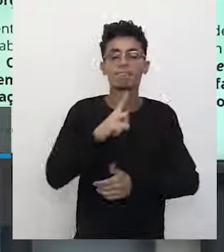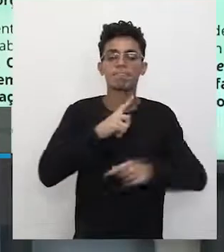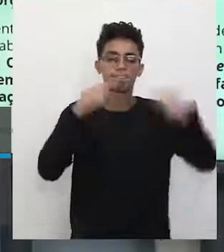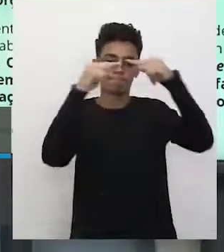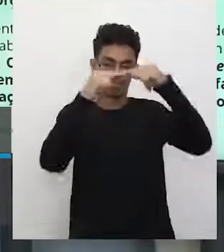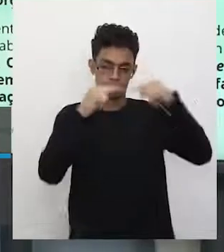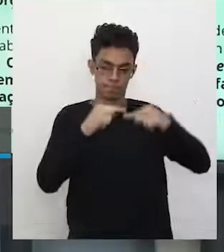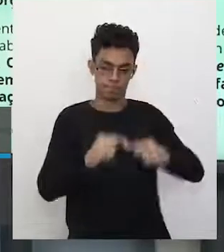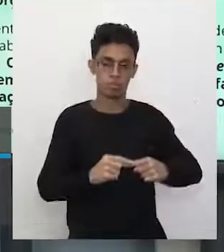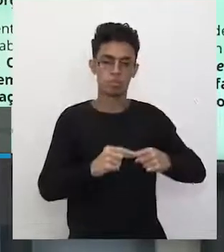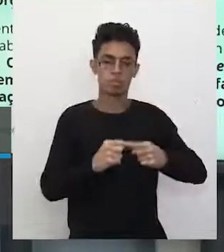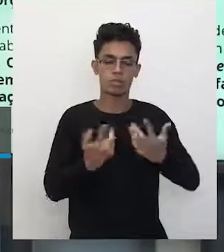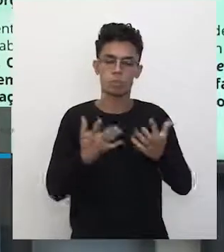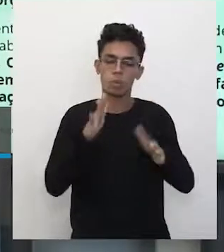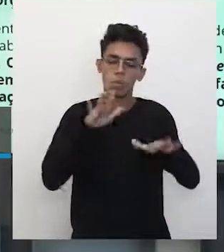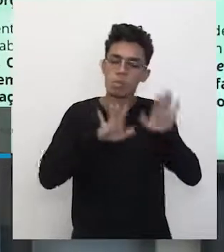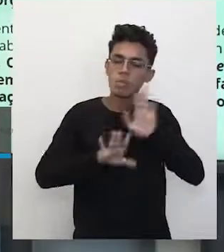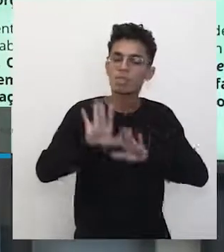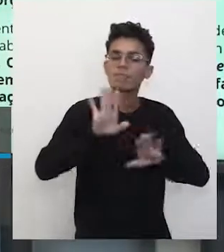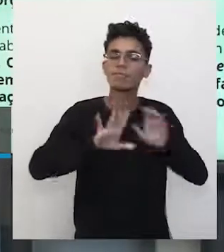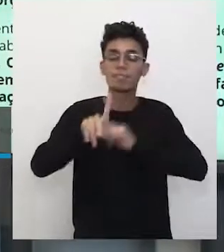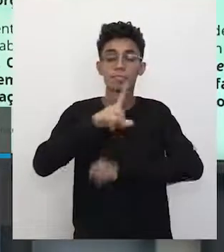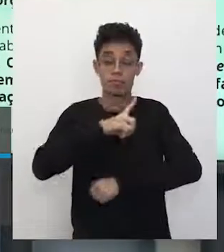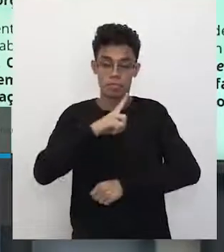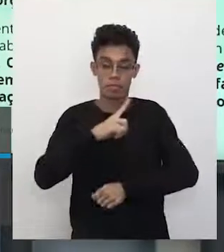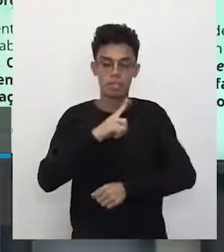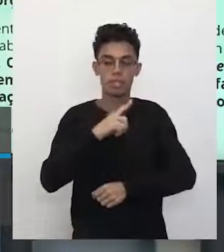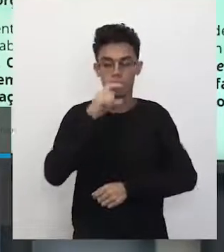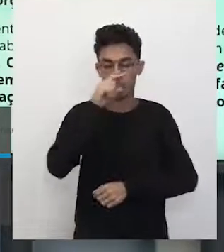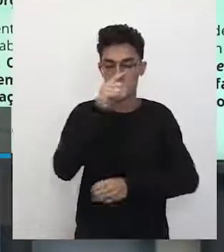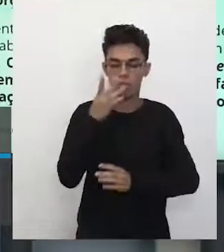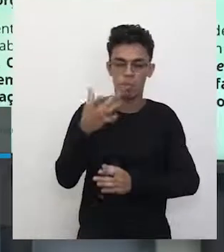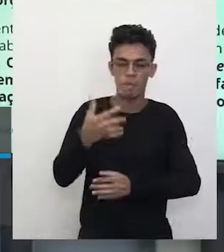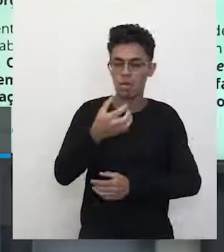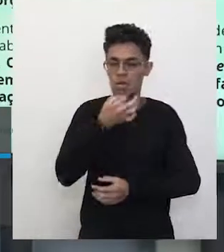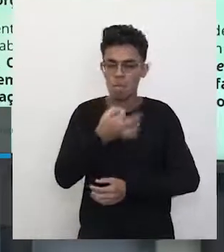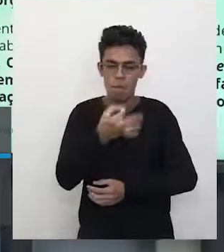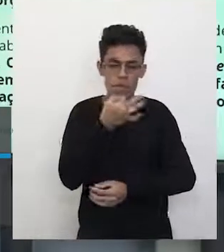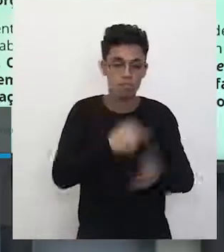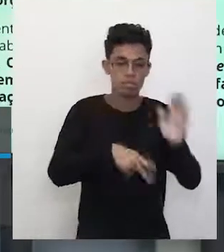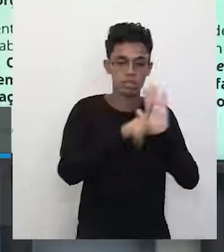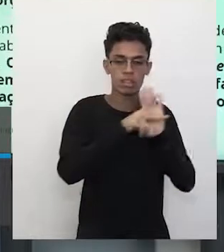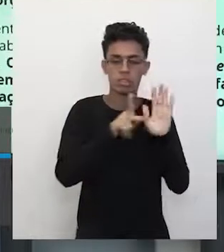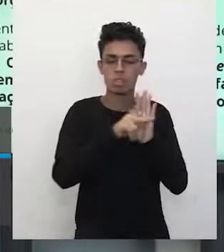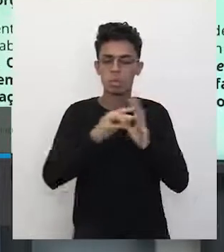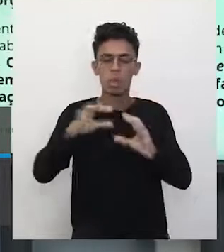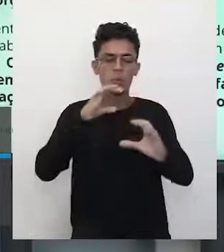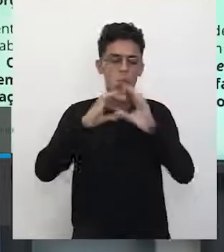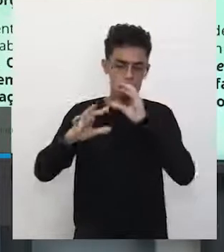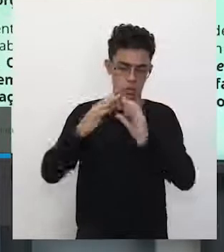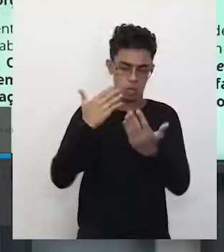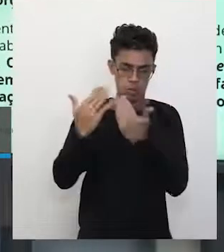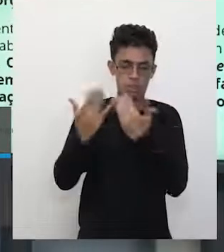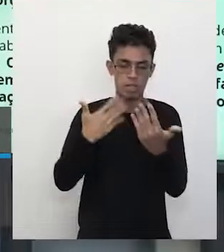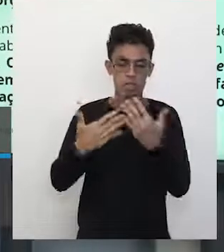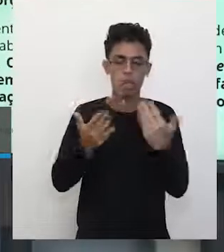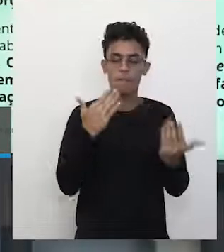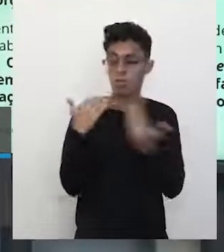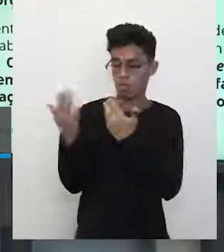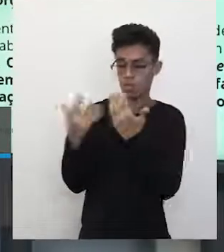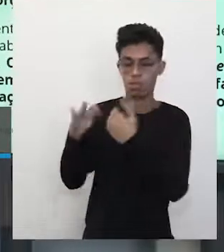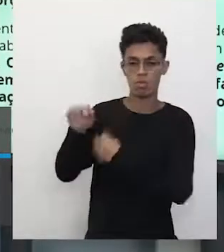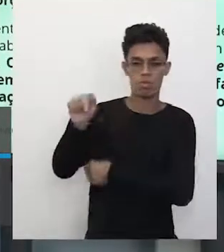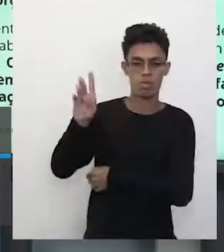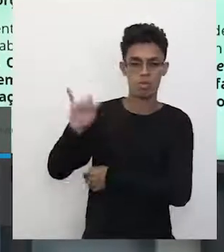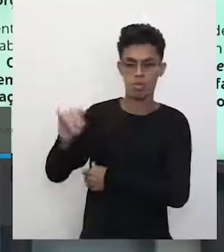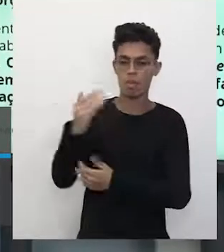ver, né, com esse cuidado epistemológico, esse olhar crítico sobre a comunicação. Então, em uma conversa com a Fabi,